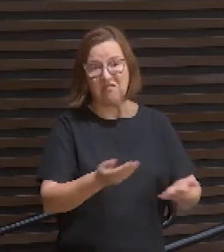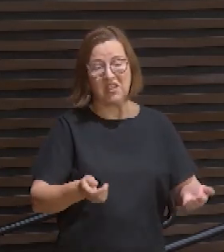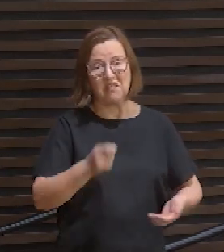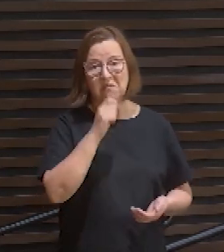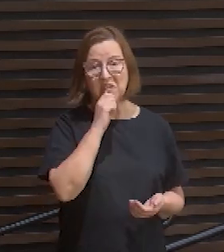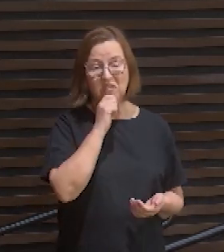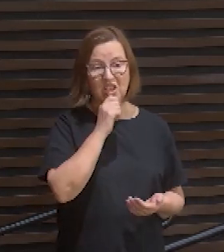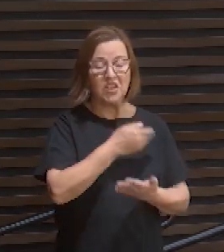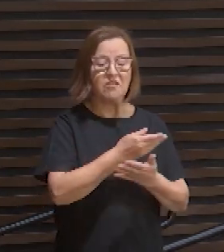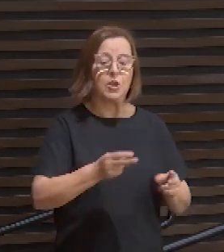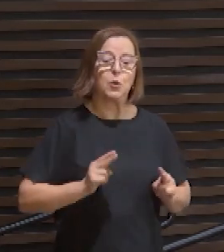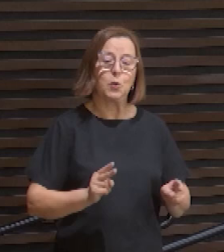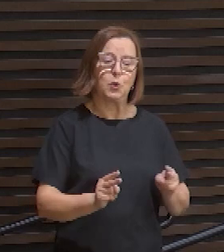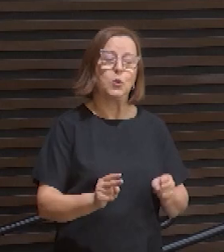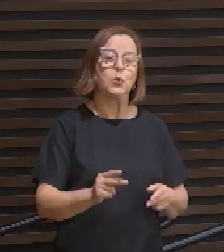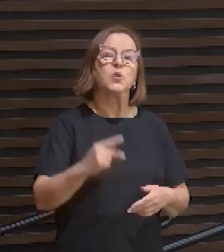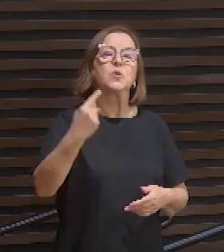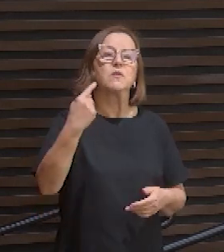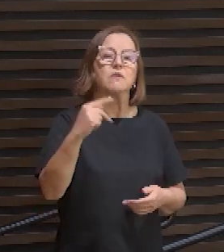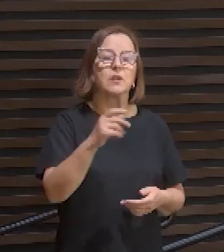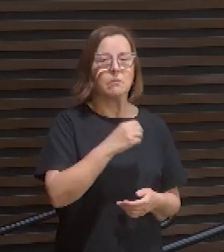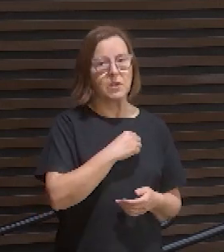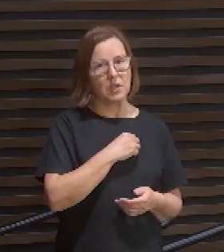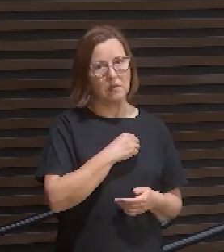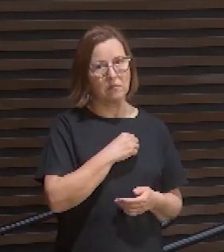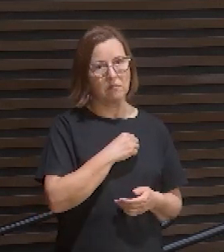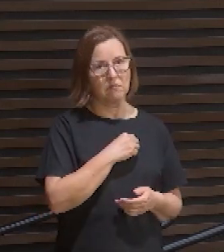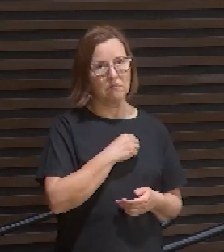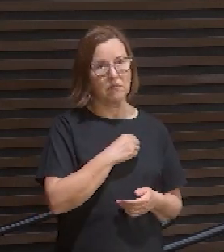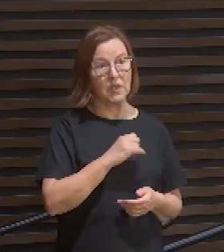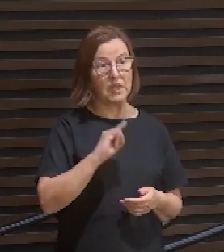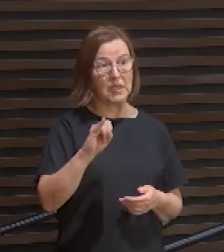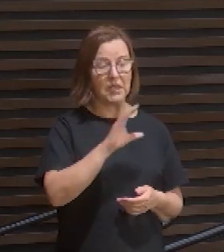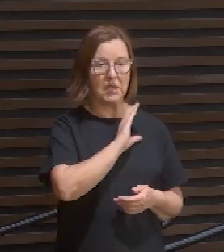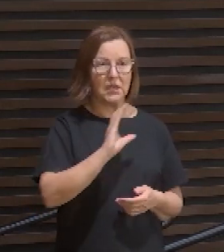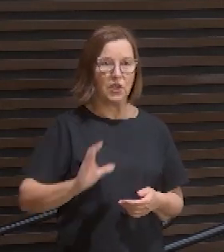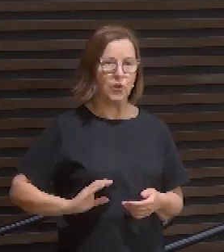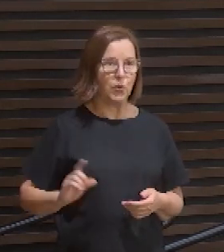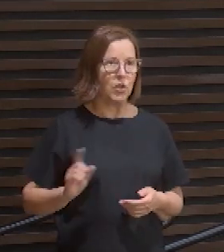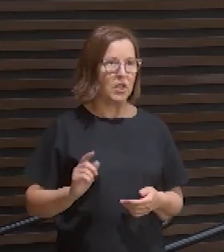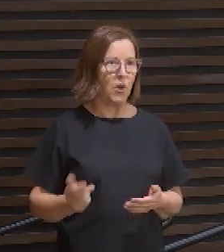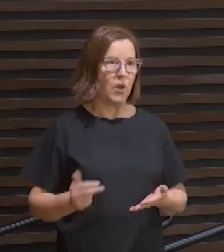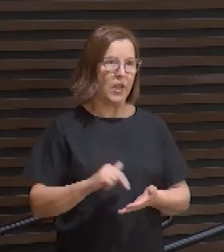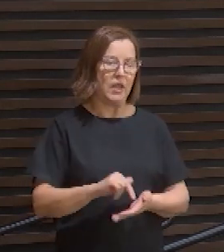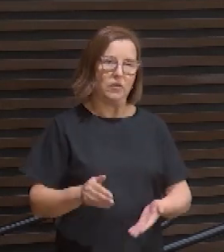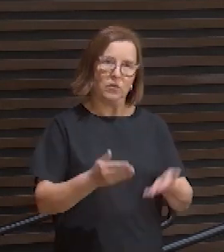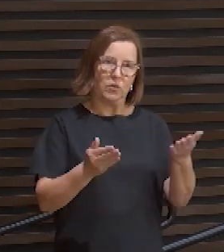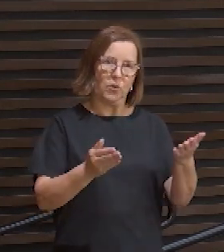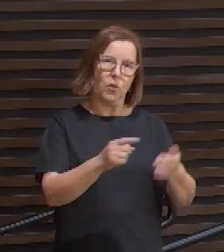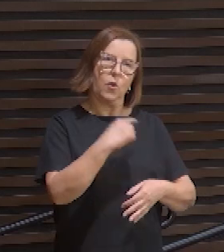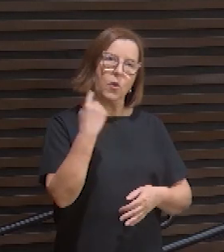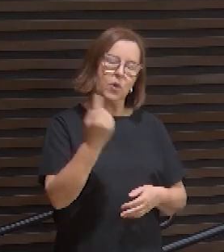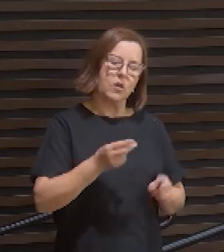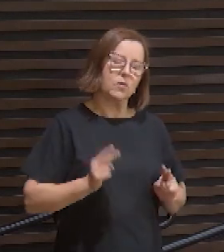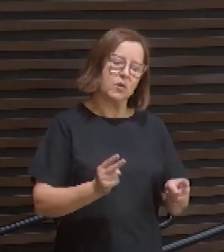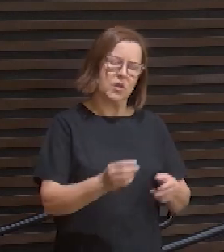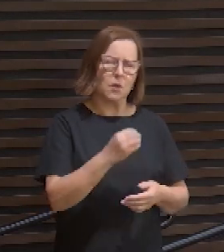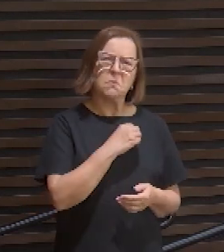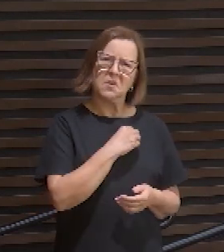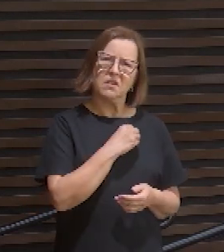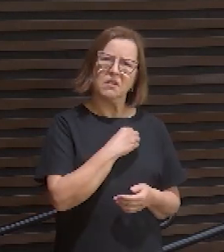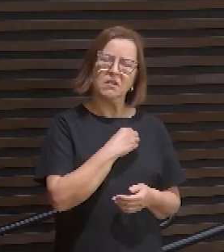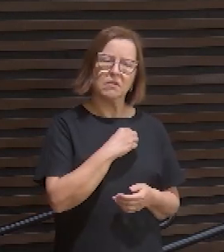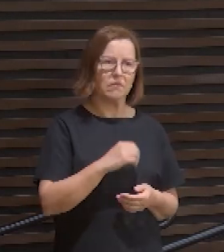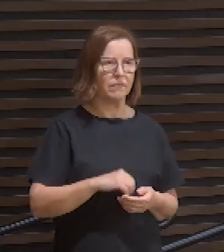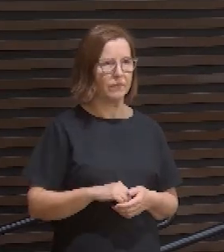vossos pecados. Se Cristo não ressuscitou, nós estamos ainda nos nossos pecados, e eu vou mostrar isso nas Escrituras para você. Deixa